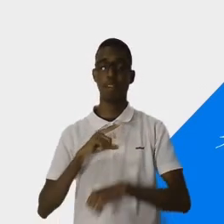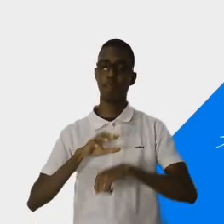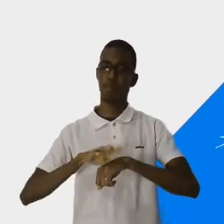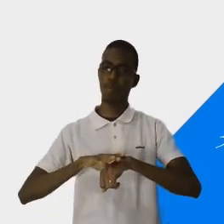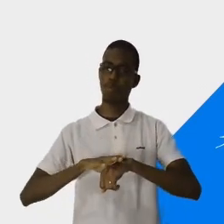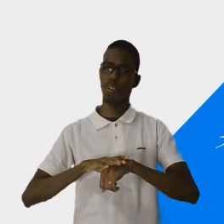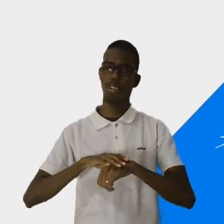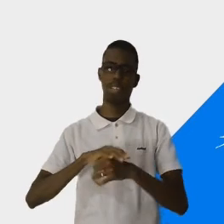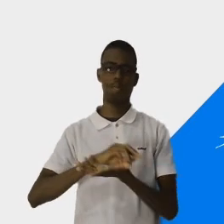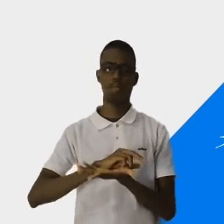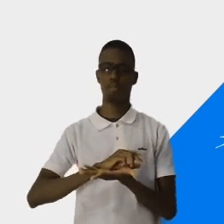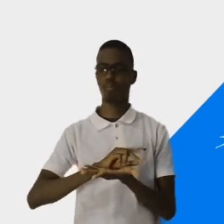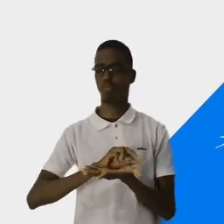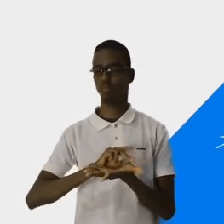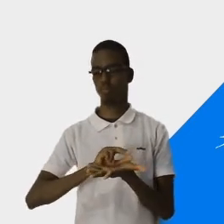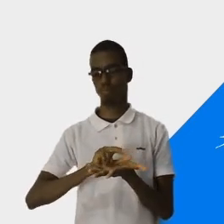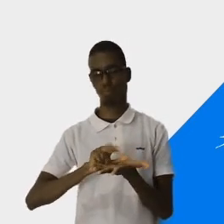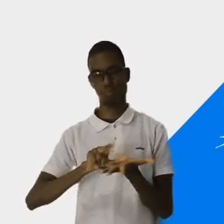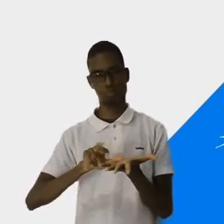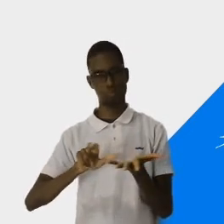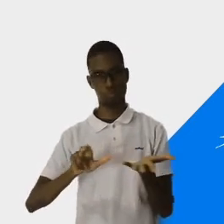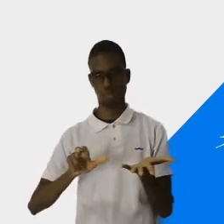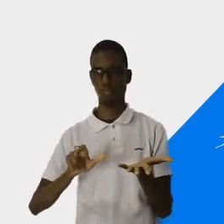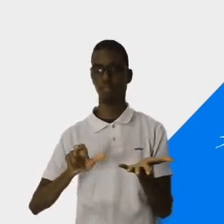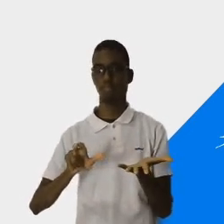tanto aqui essas fotos.